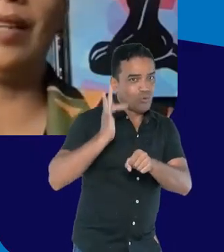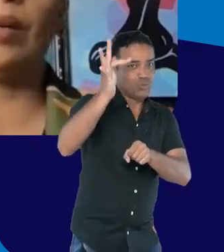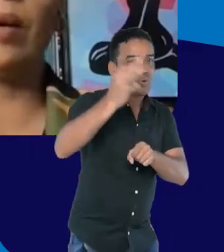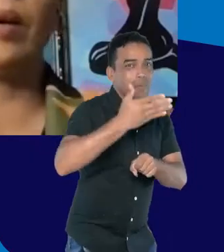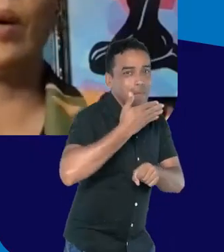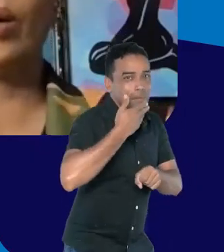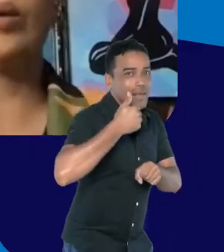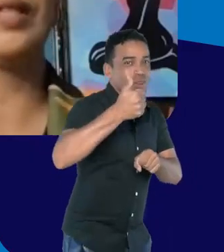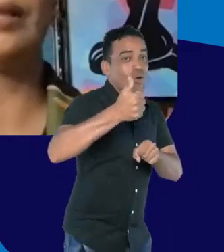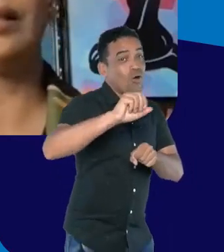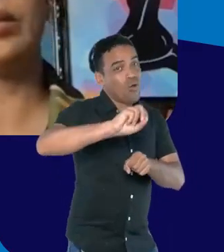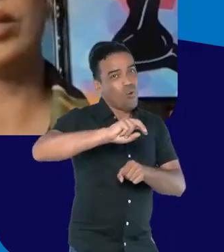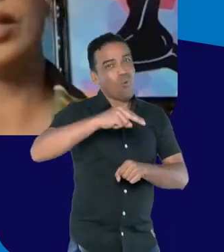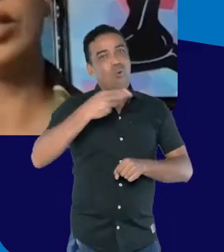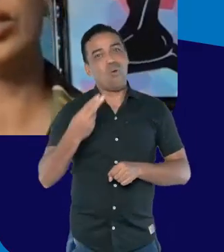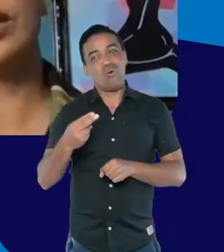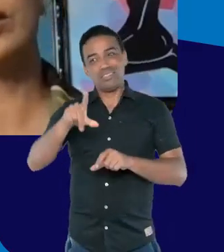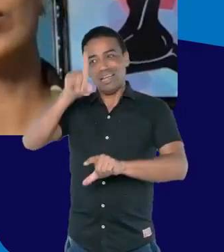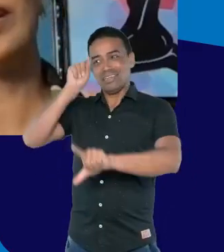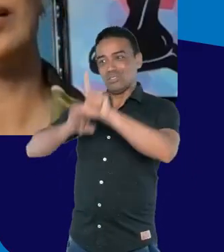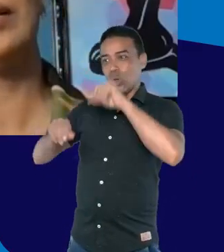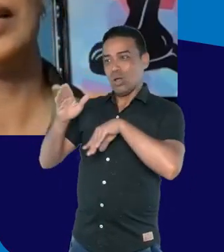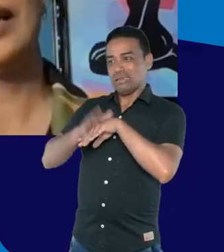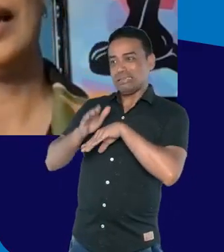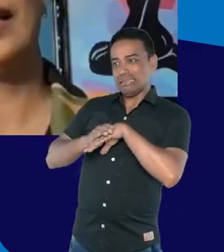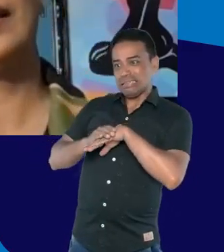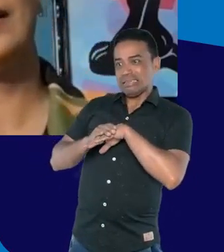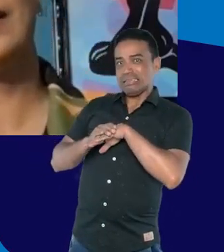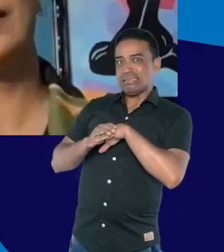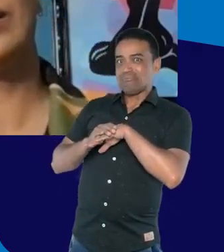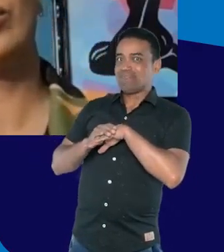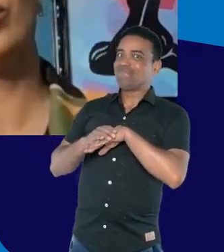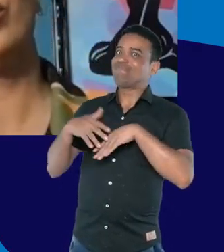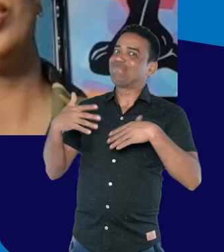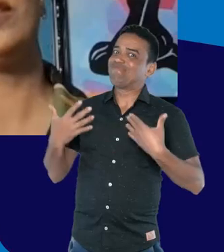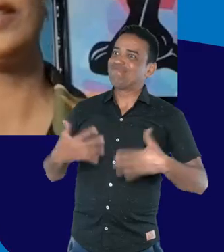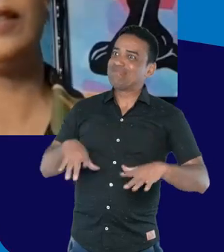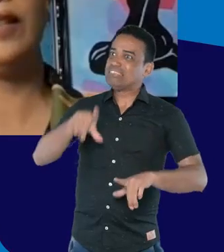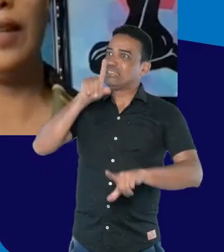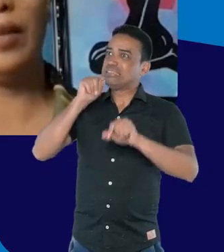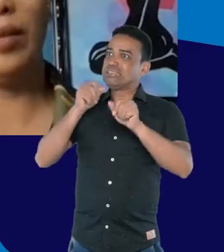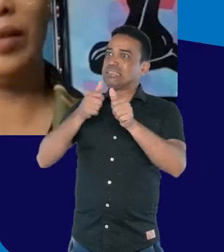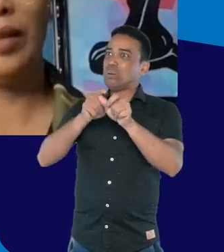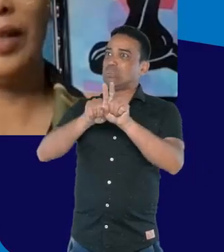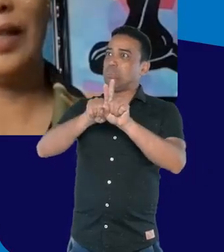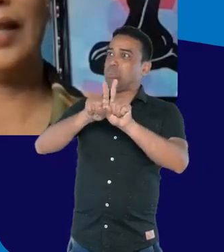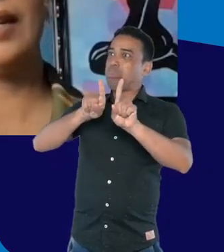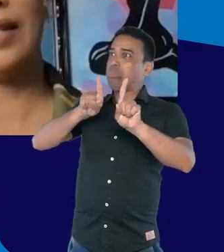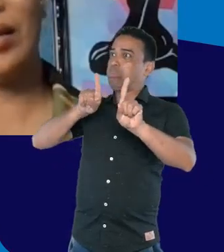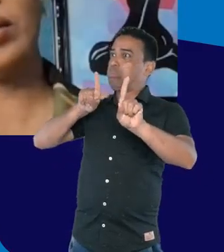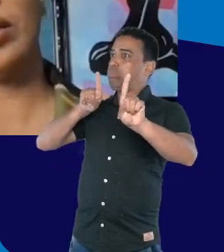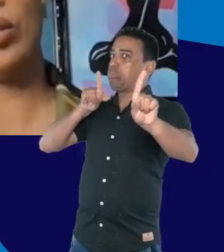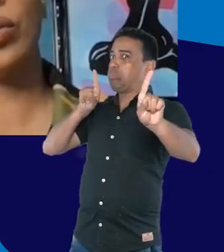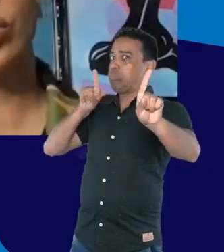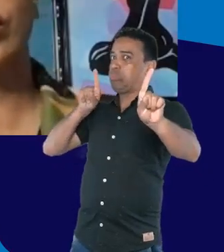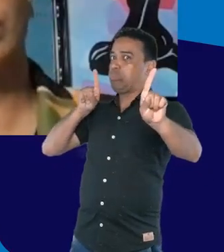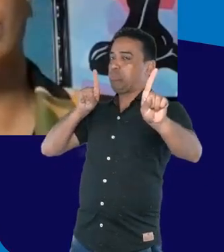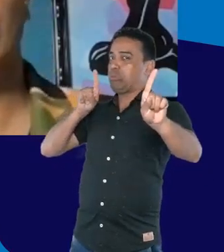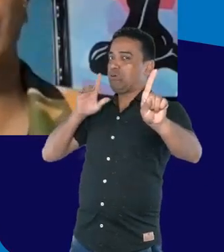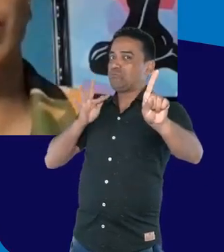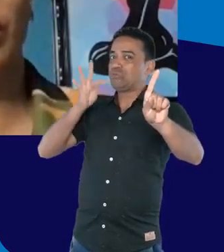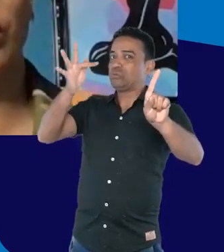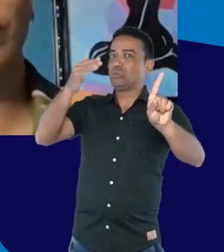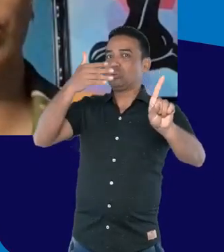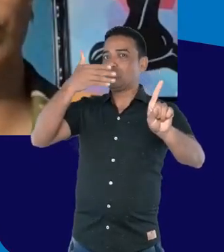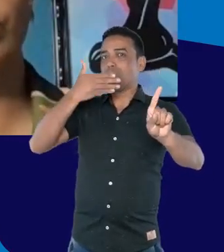que ele é melhor, ou se as decisões que a gente está tomando, elas estão nos distanciando dessa história de